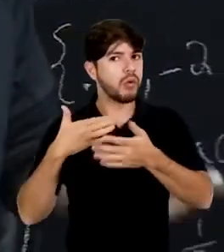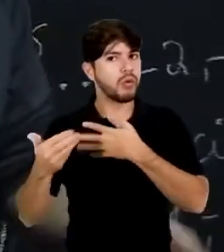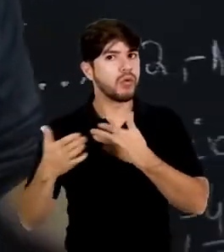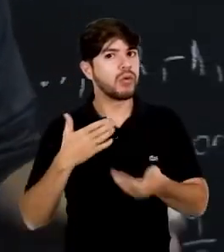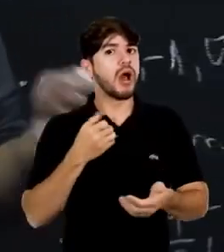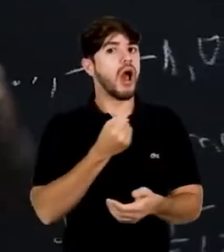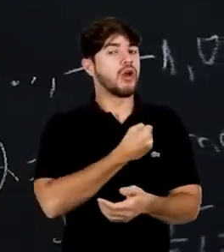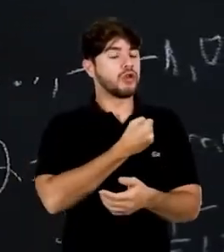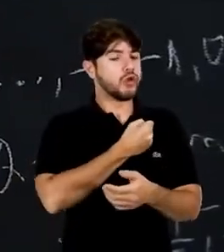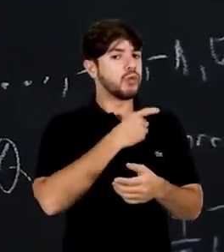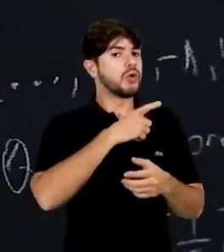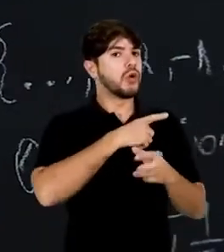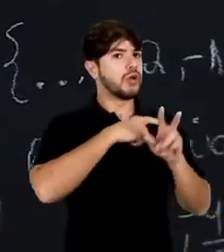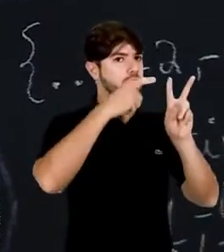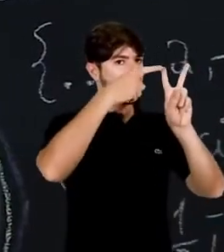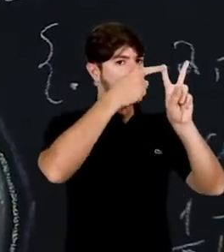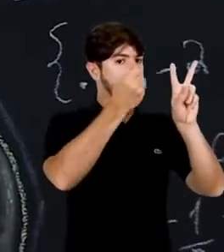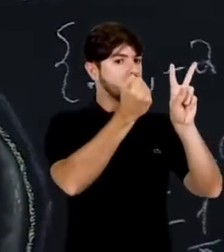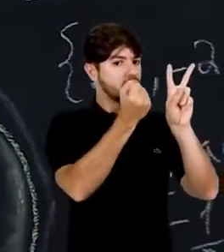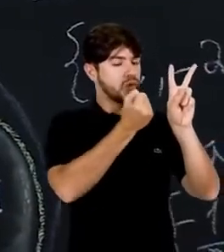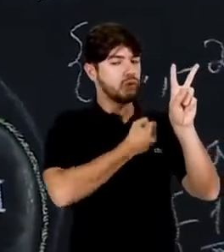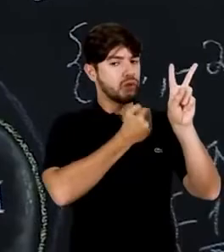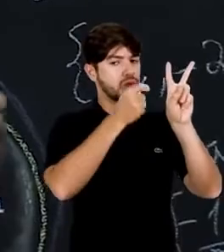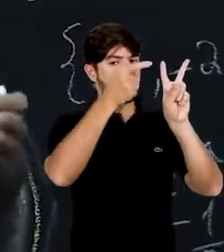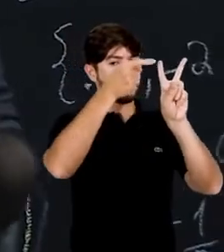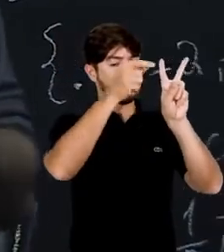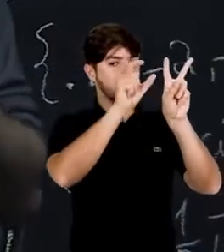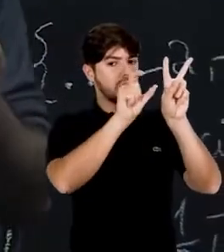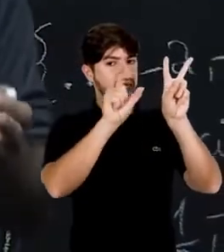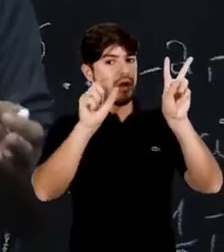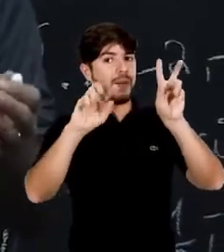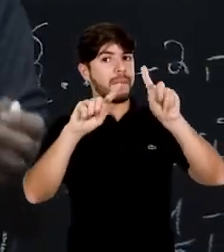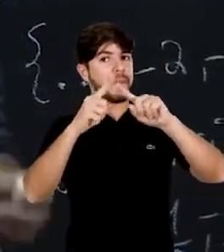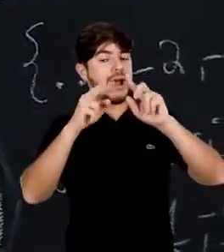ela raiz quadrada, raiz cúbica, raiz quarta, não